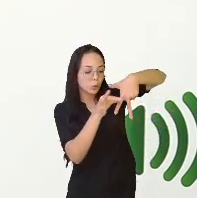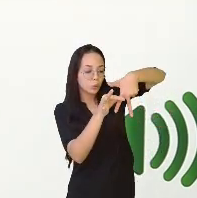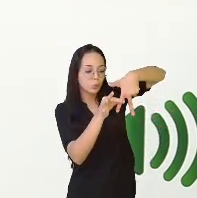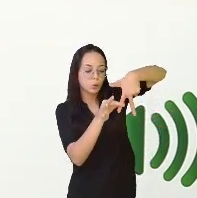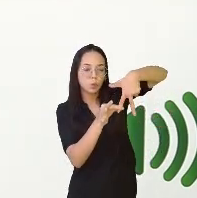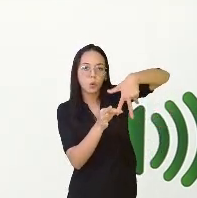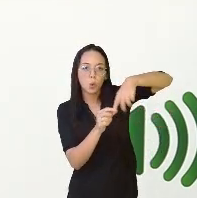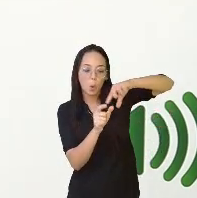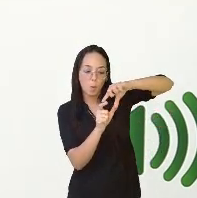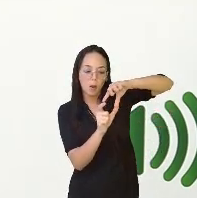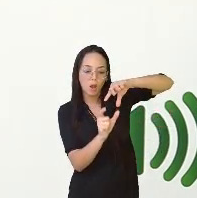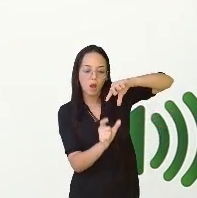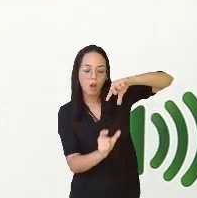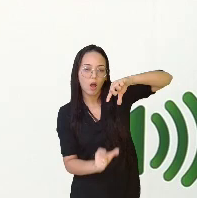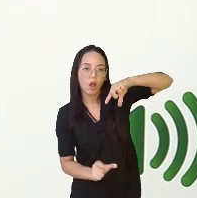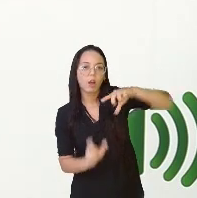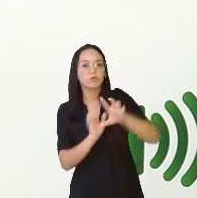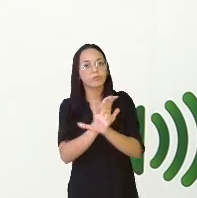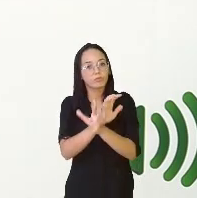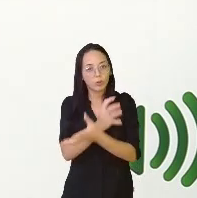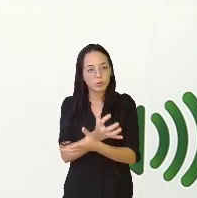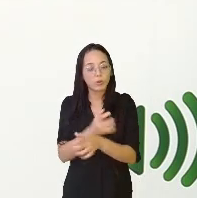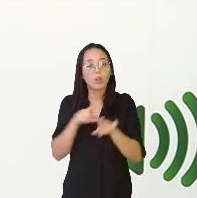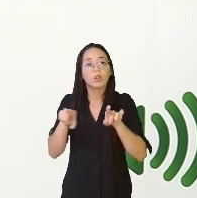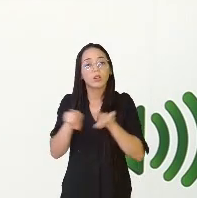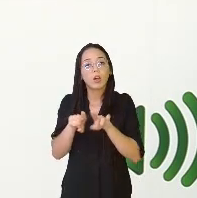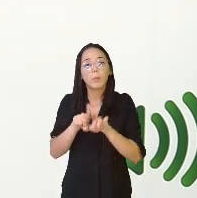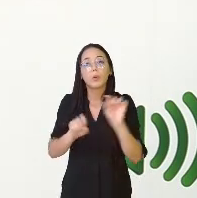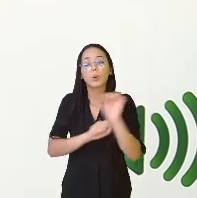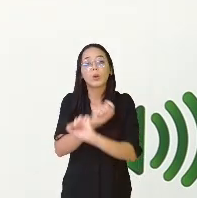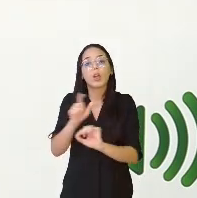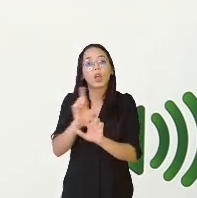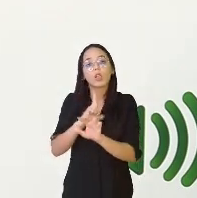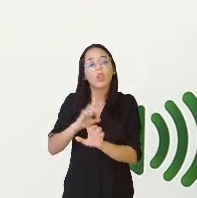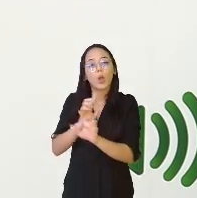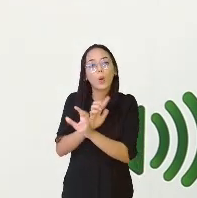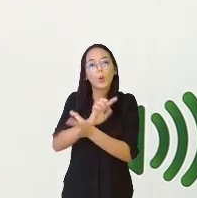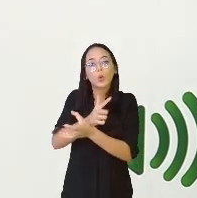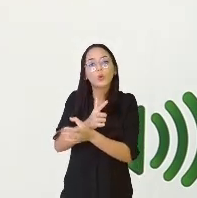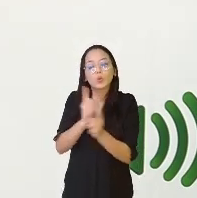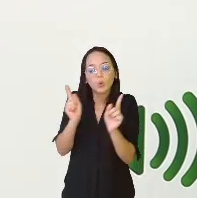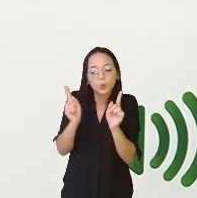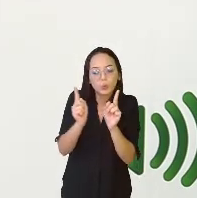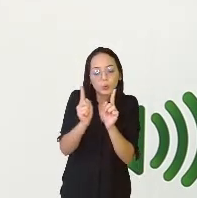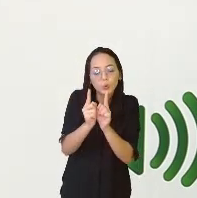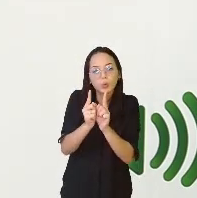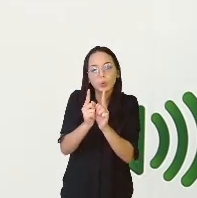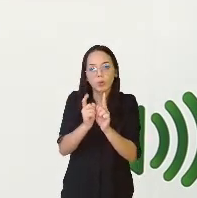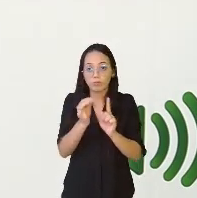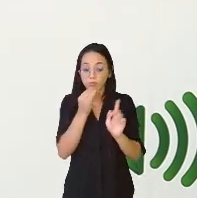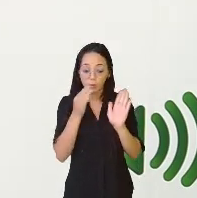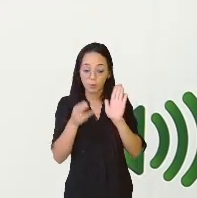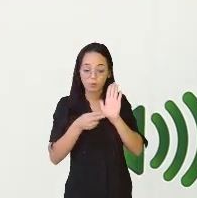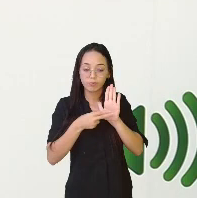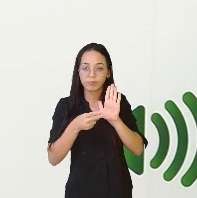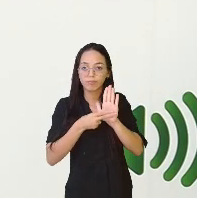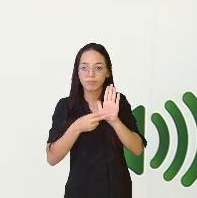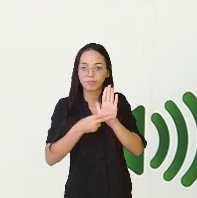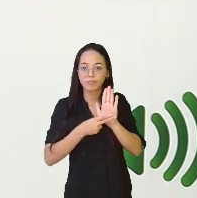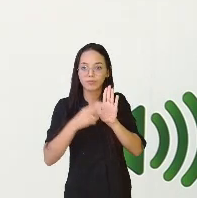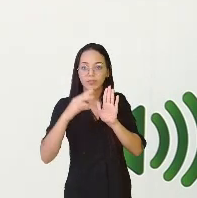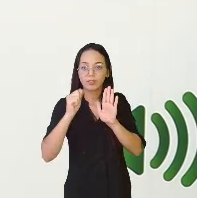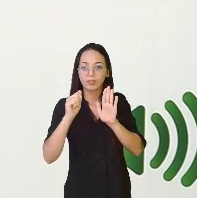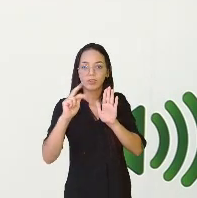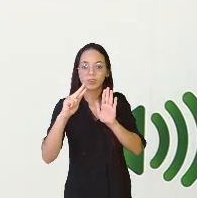osso, tá? E eu também tenho os ossos curtos, que é o nosso osso do carpo aqui, ó, no seu